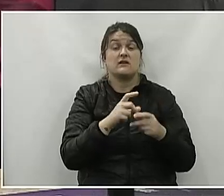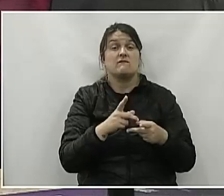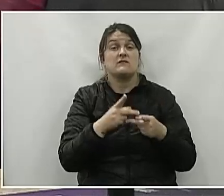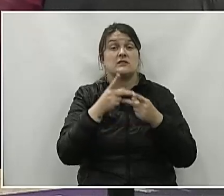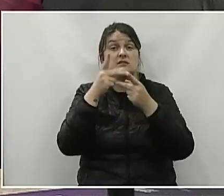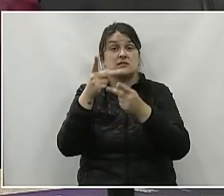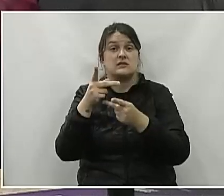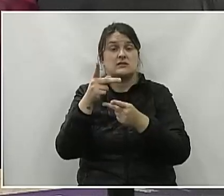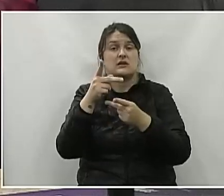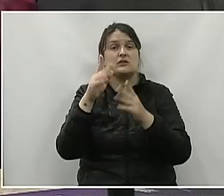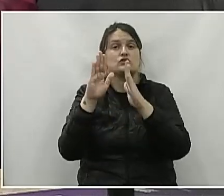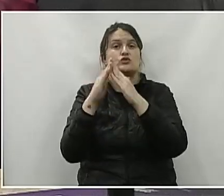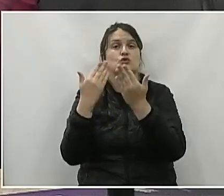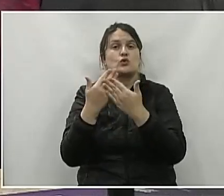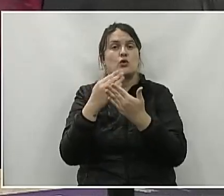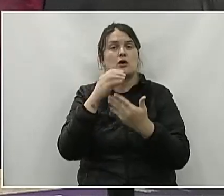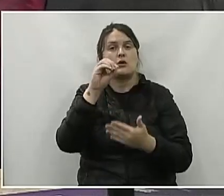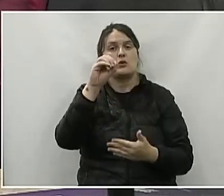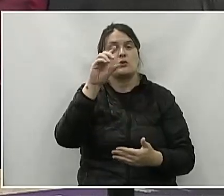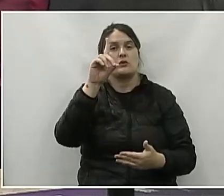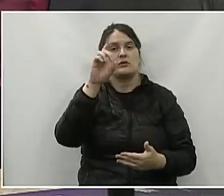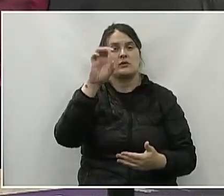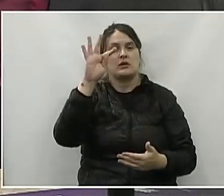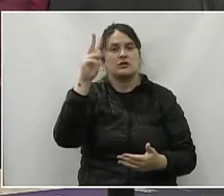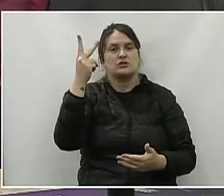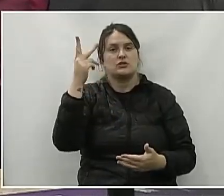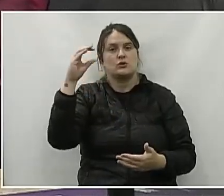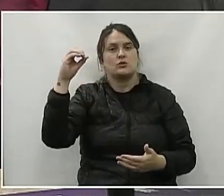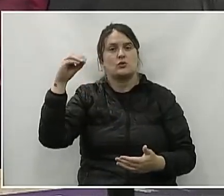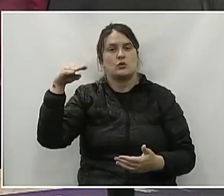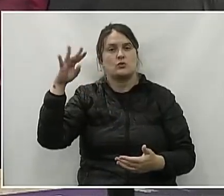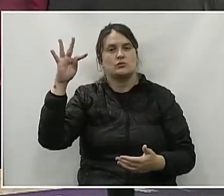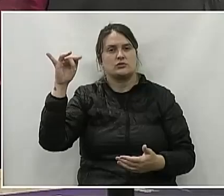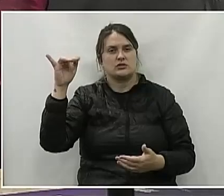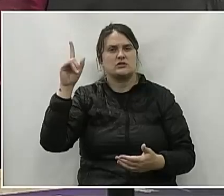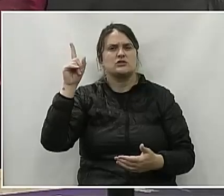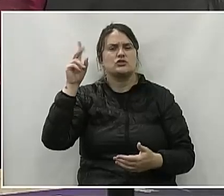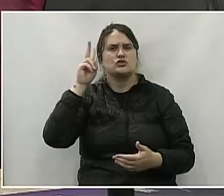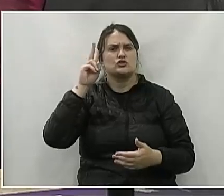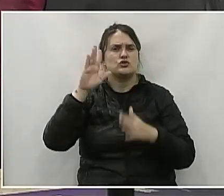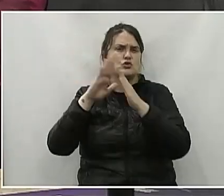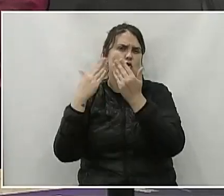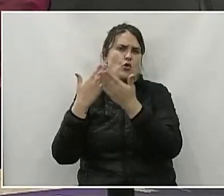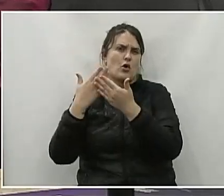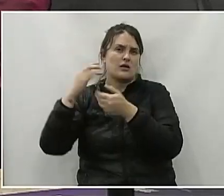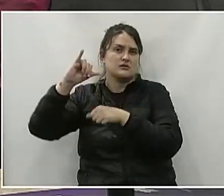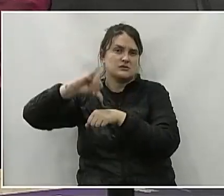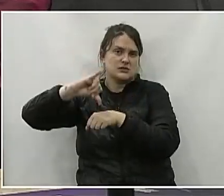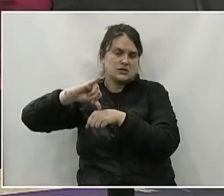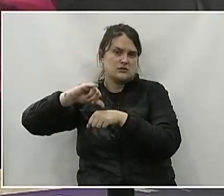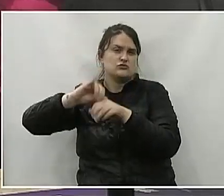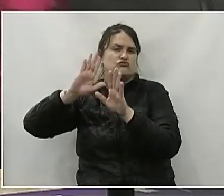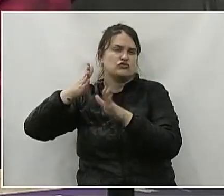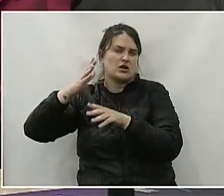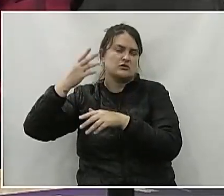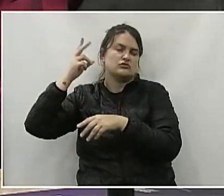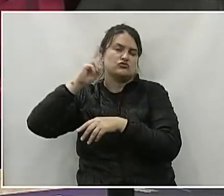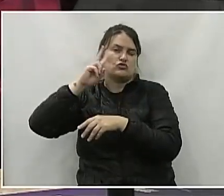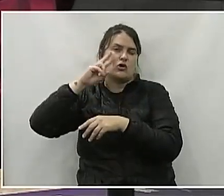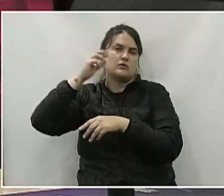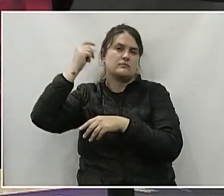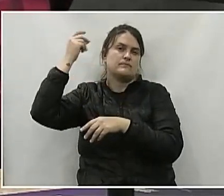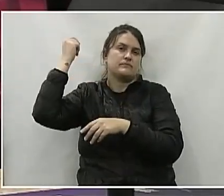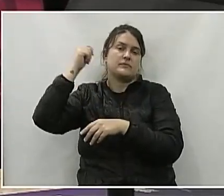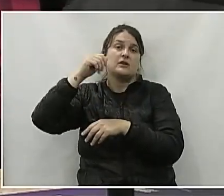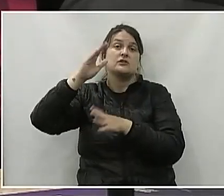visita no Odete Conte. CMEI Odete Conte, nosso CMEI aqui, tão tradicional e central na nossa cidade, que lá